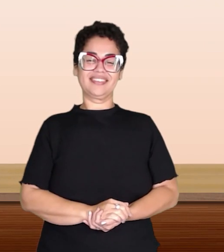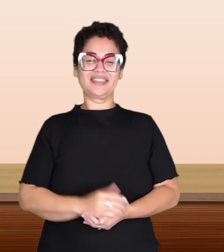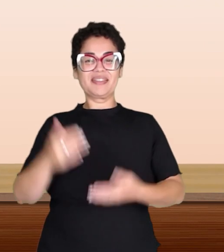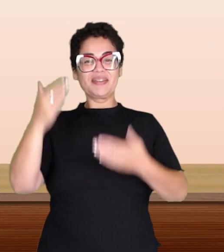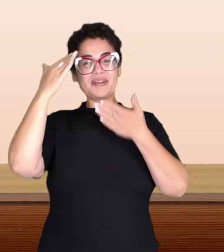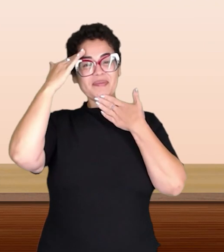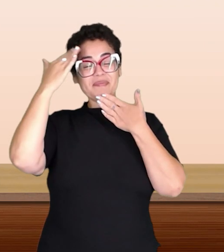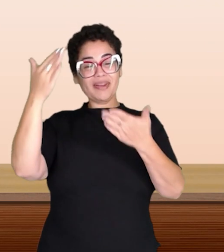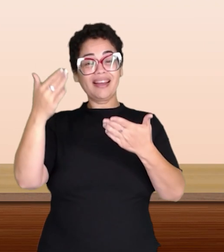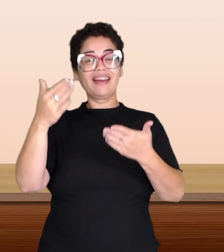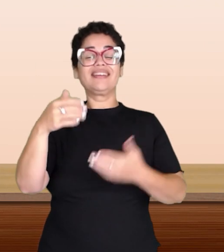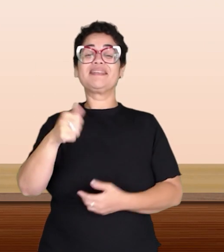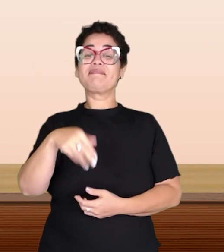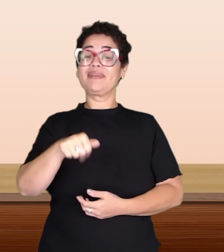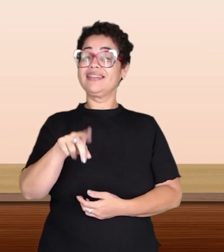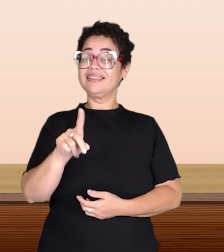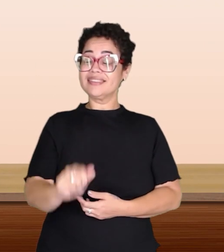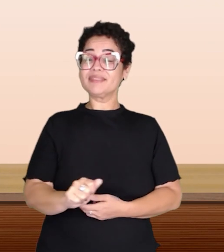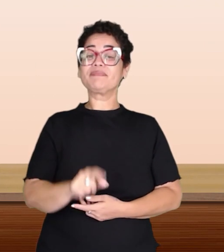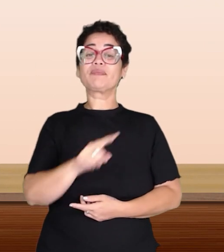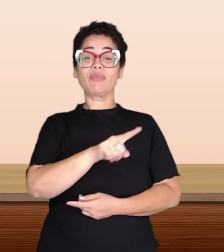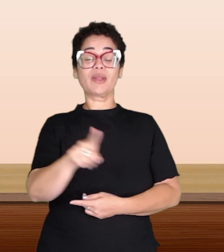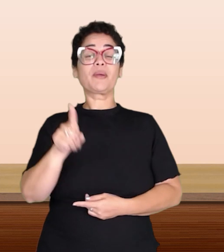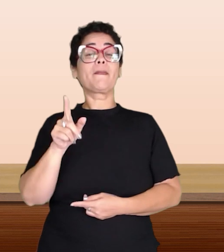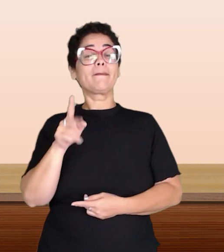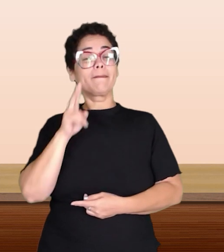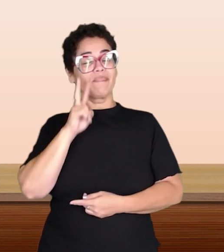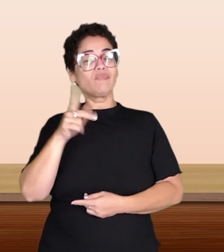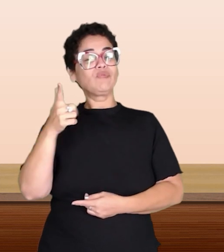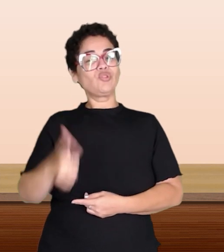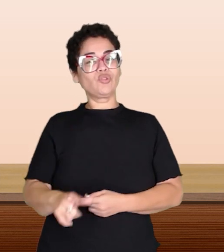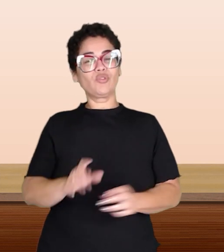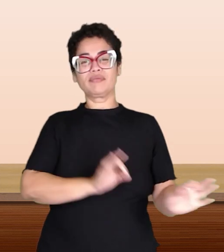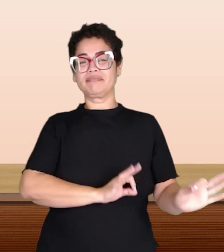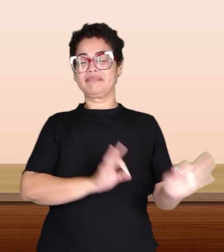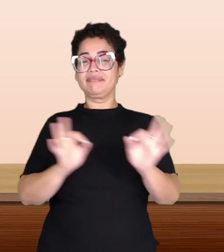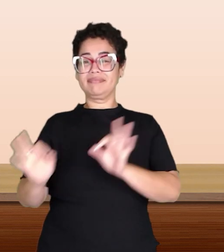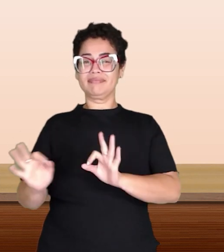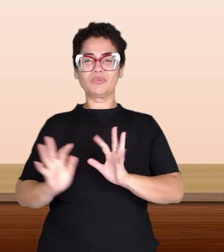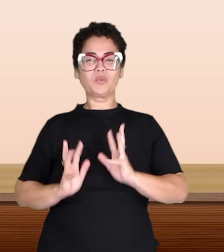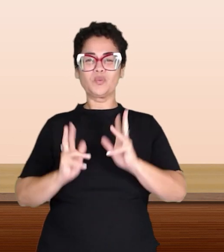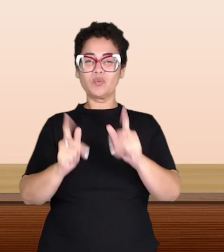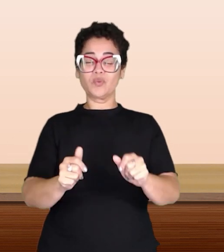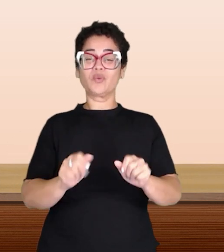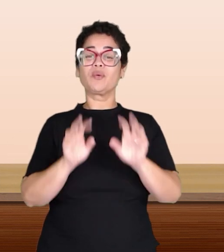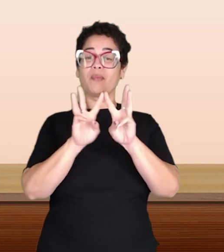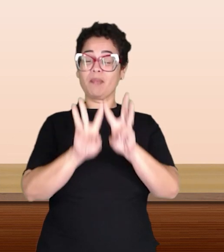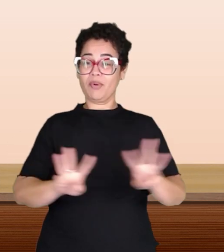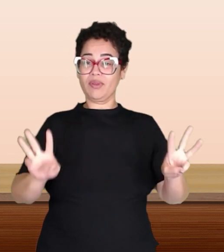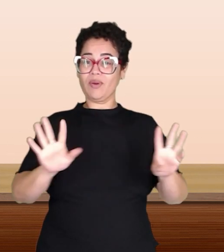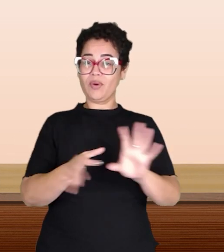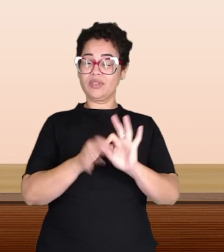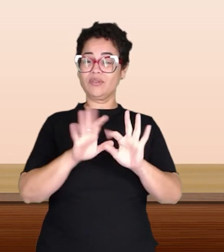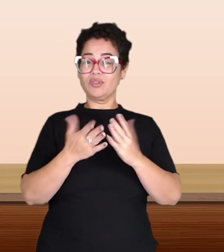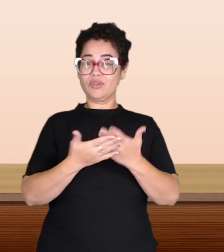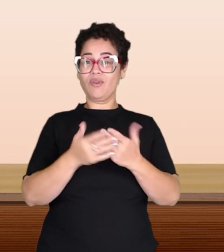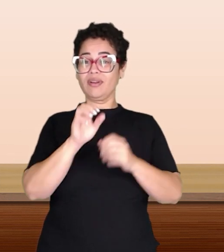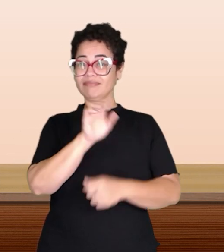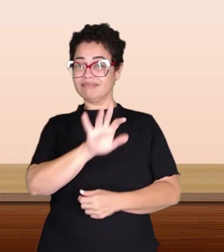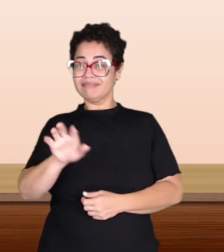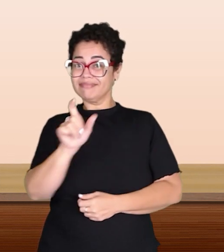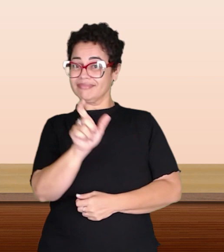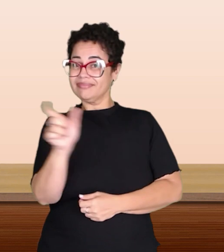Obrigada Amanda e vocês podem rever esse e outros vídeos na íntegra no portal conexão escola na aba